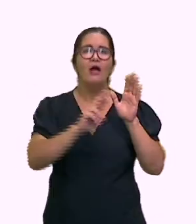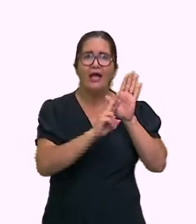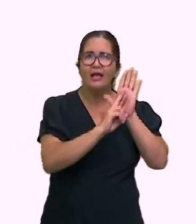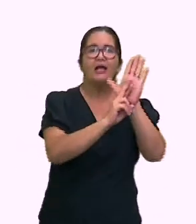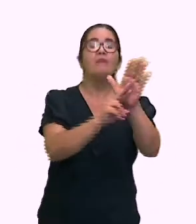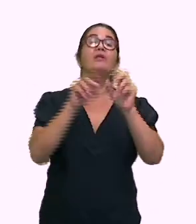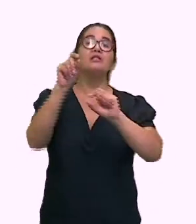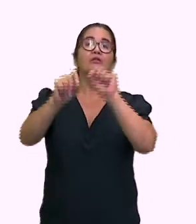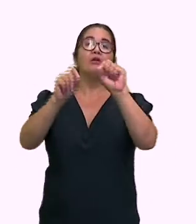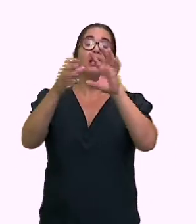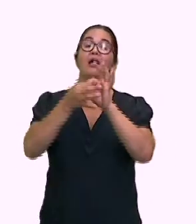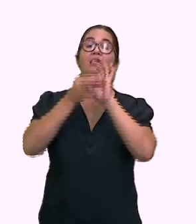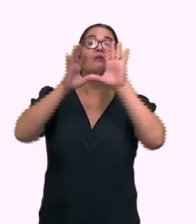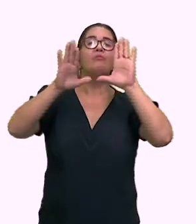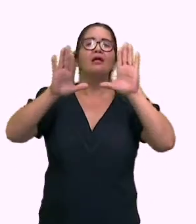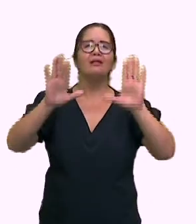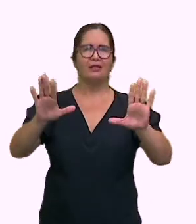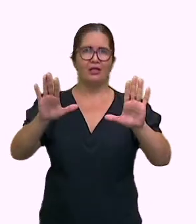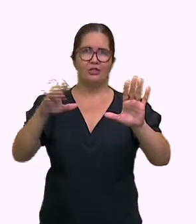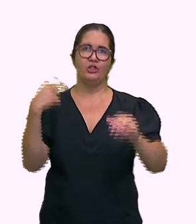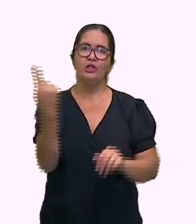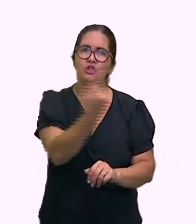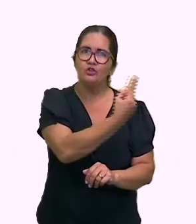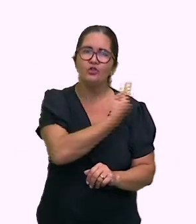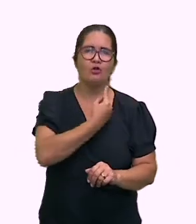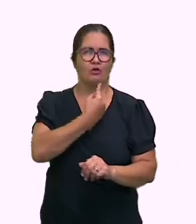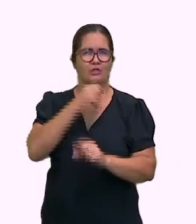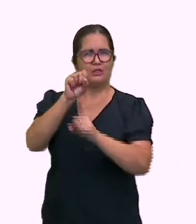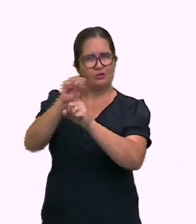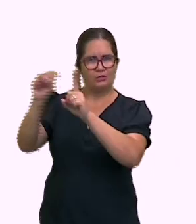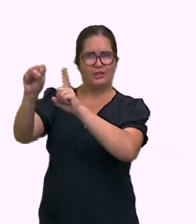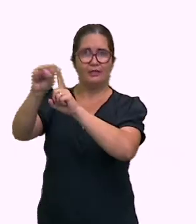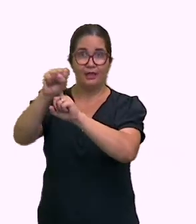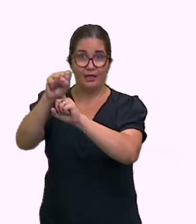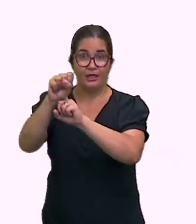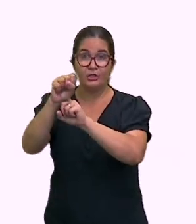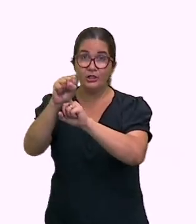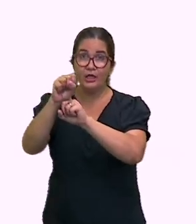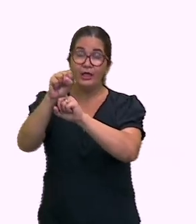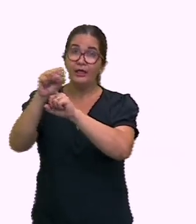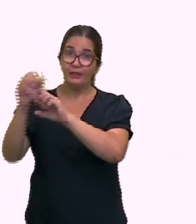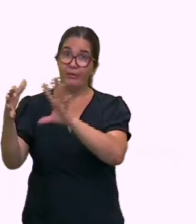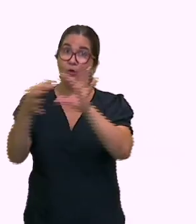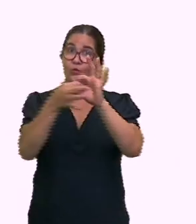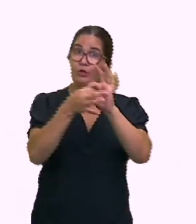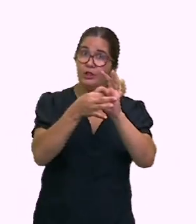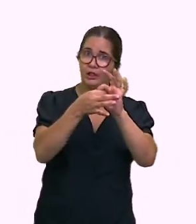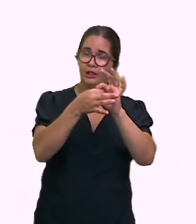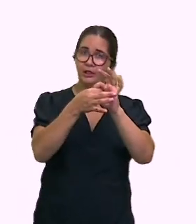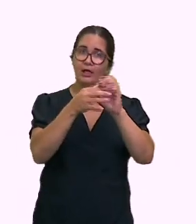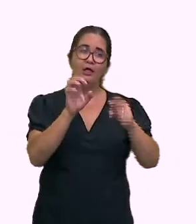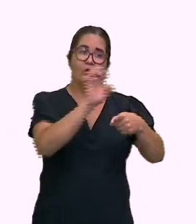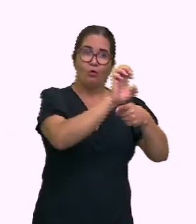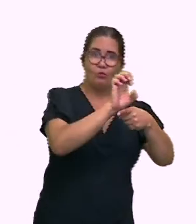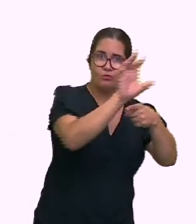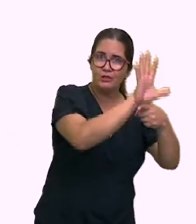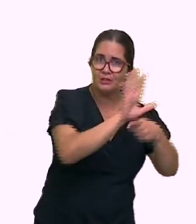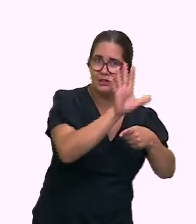poderes. Aqui vocês entendem um pouquinho dessa Constituição e dá para responder a